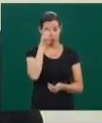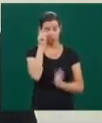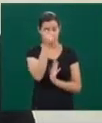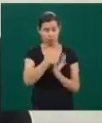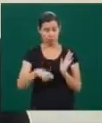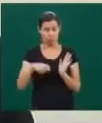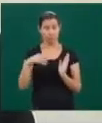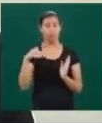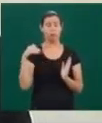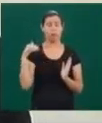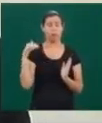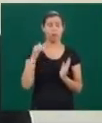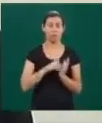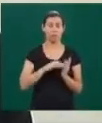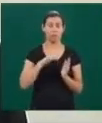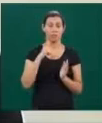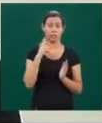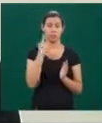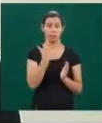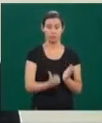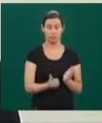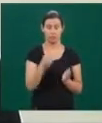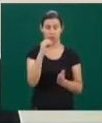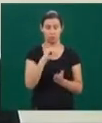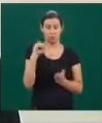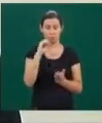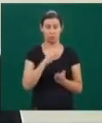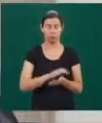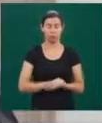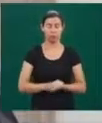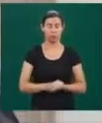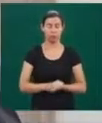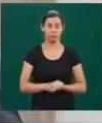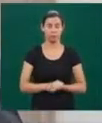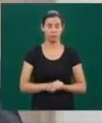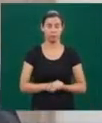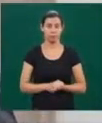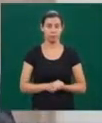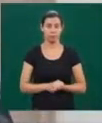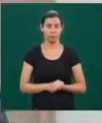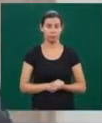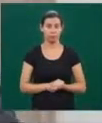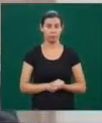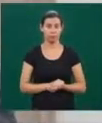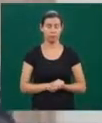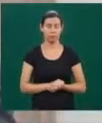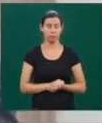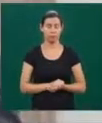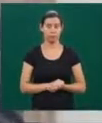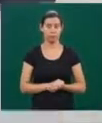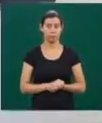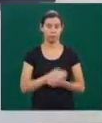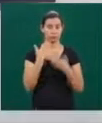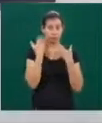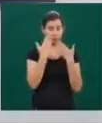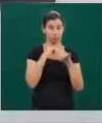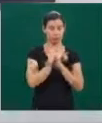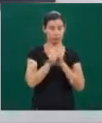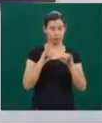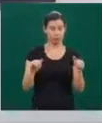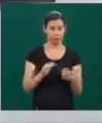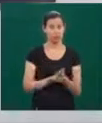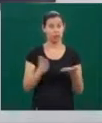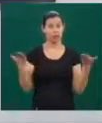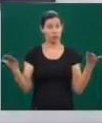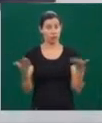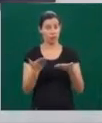encerra no dia 16 de outubro. É com você, Flávio. Obrigado, Gislene, pelas informações. E agora